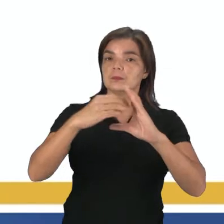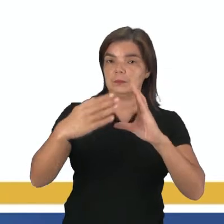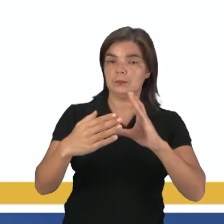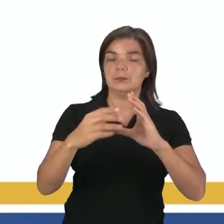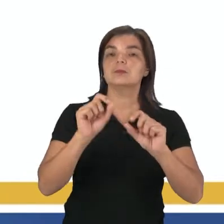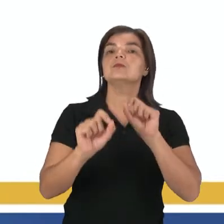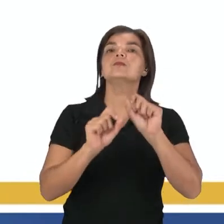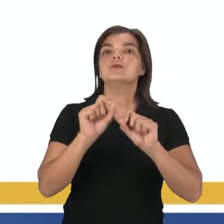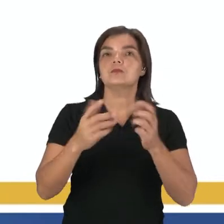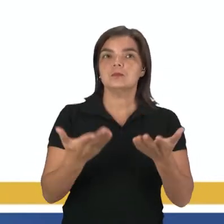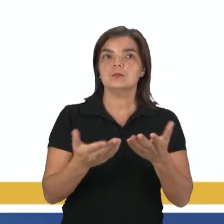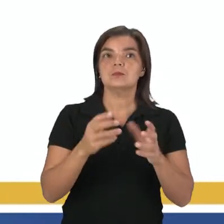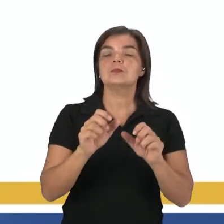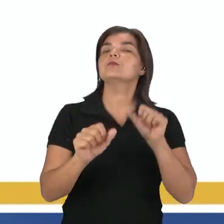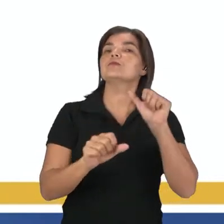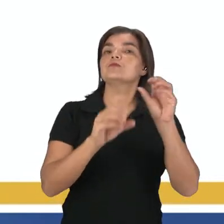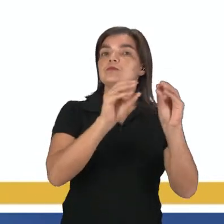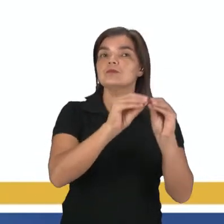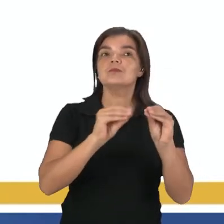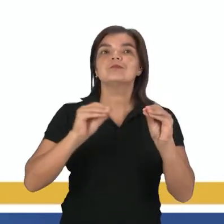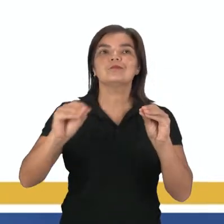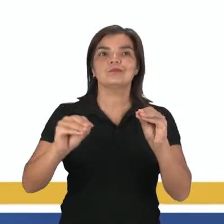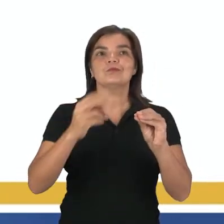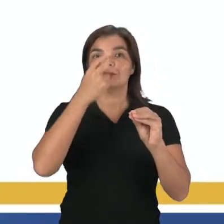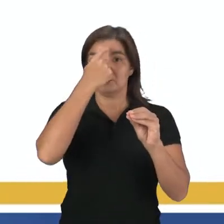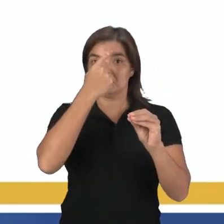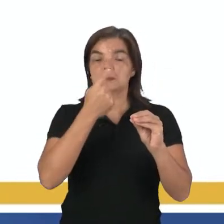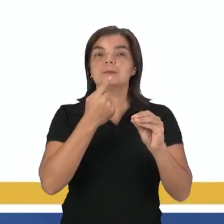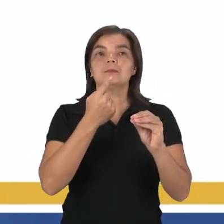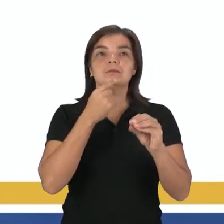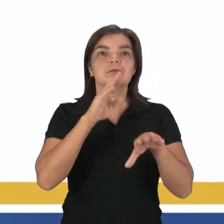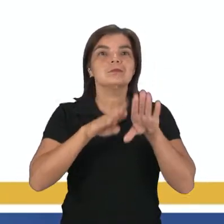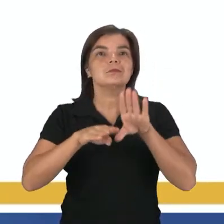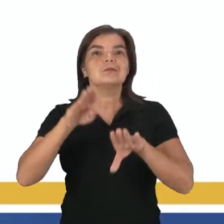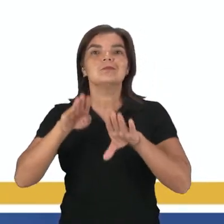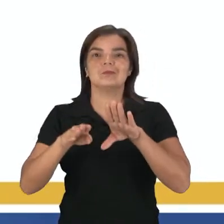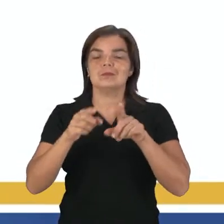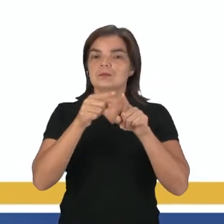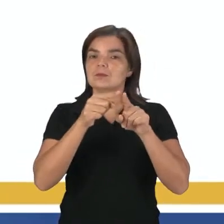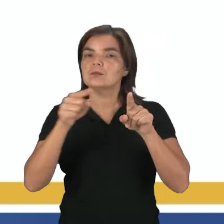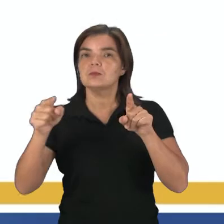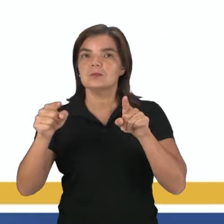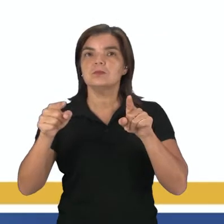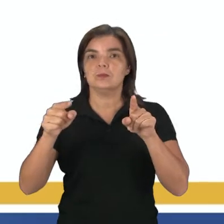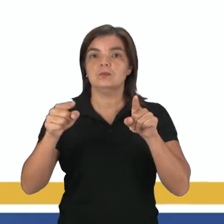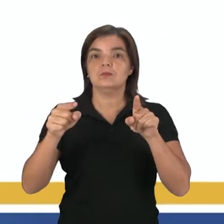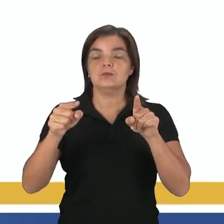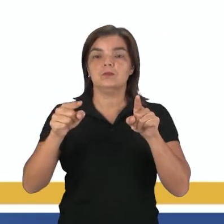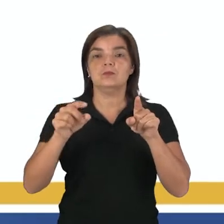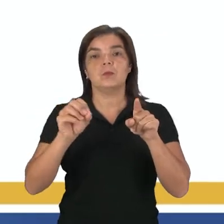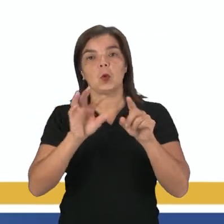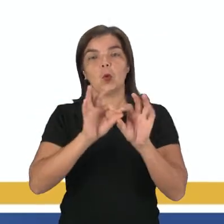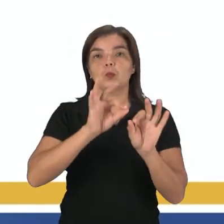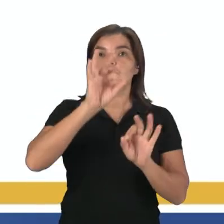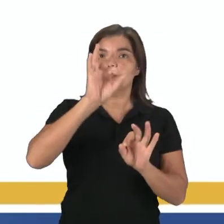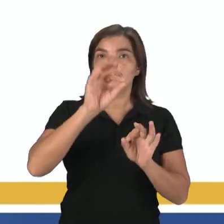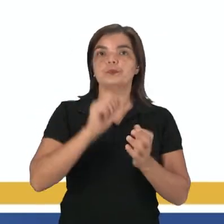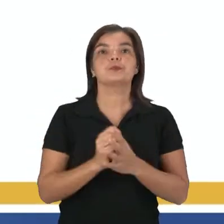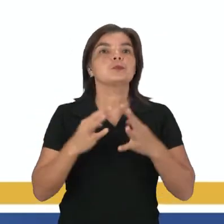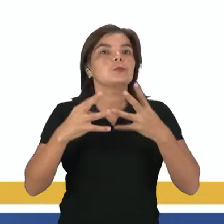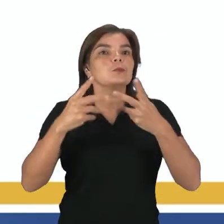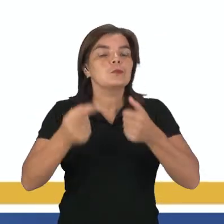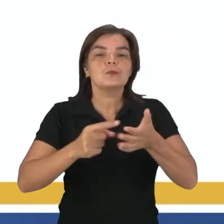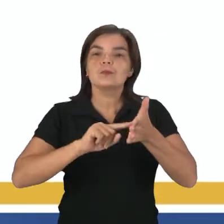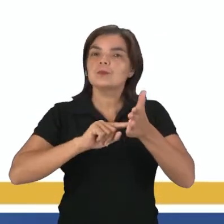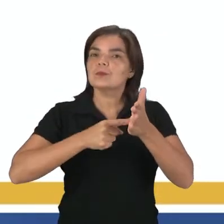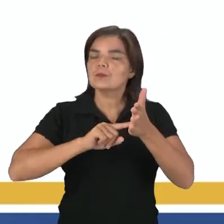uma isometria que se caracteriza pelo deslocamento de uma figura de acordo com uma direção, sentido e